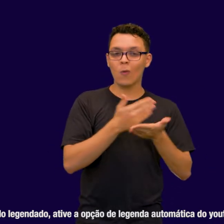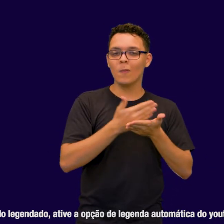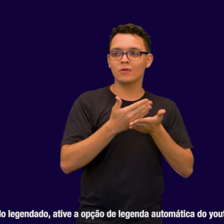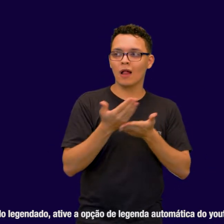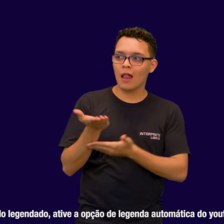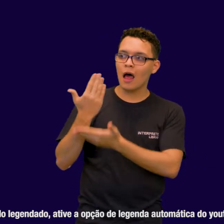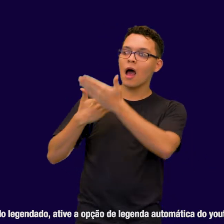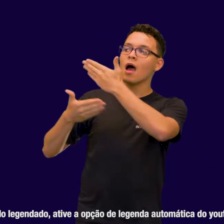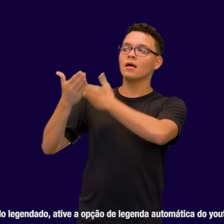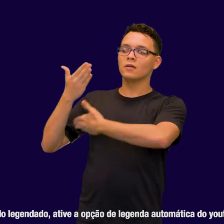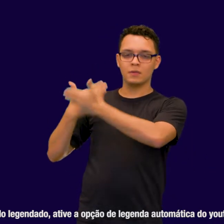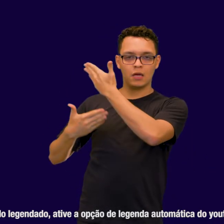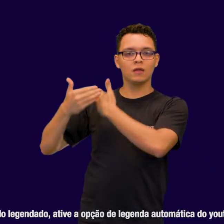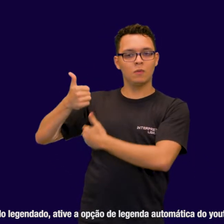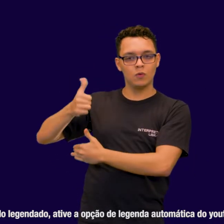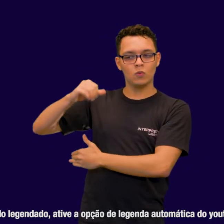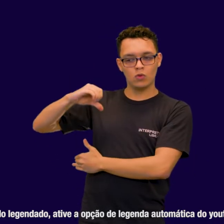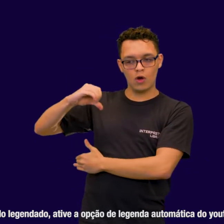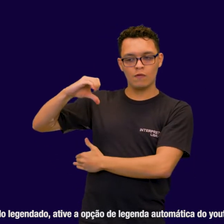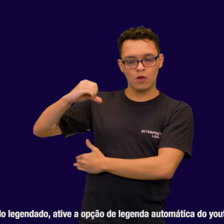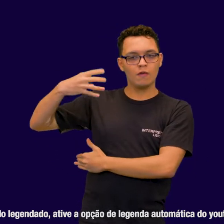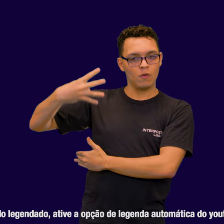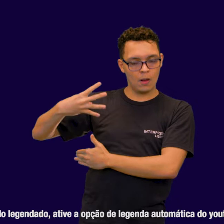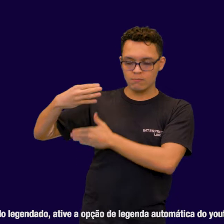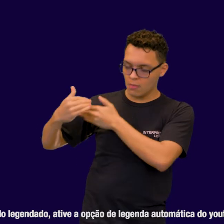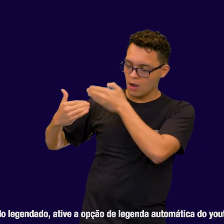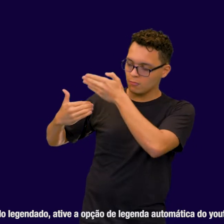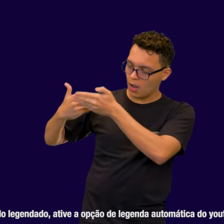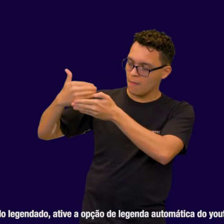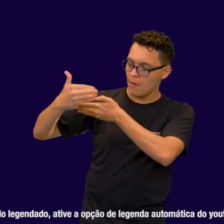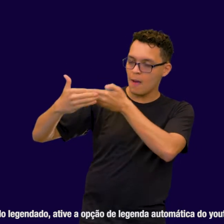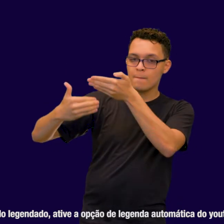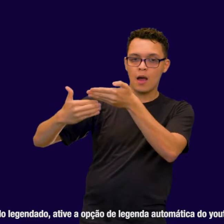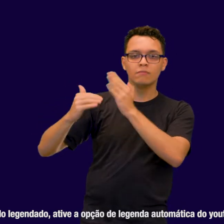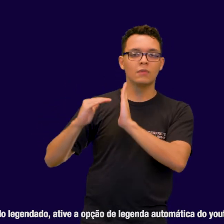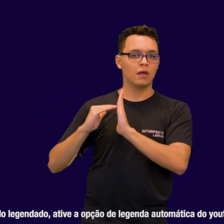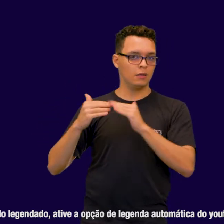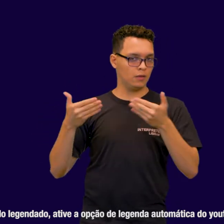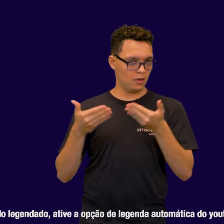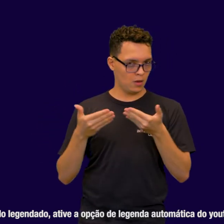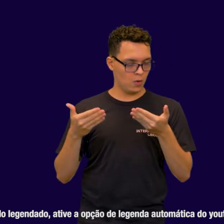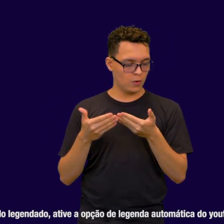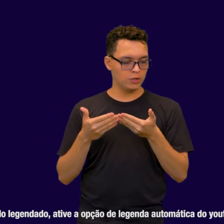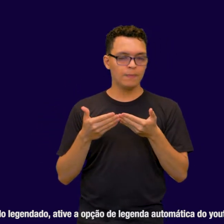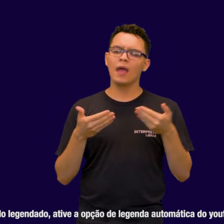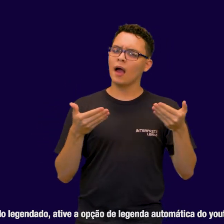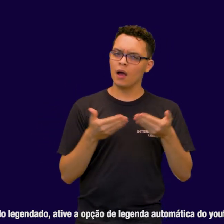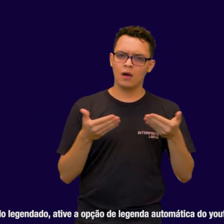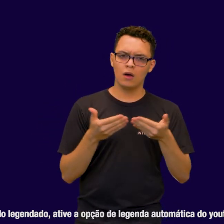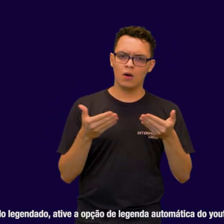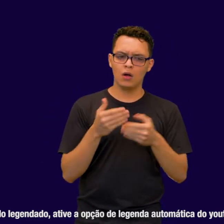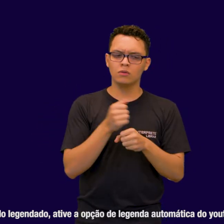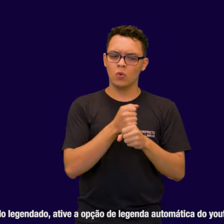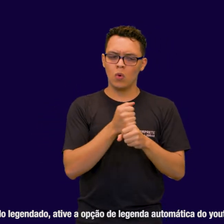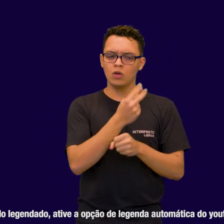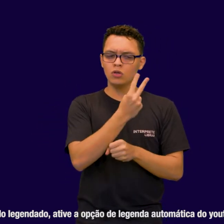lá atrás, em 1994, foi caminhando e agora, né, na segunda década dos